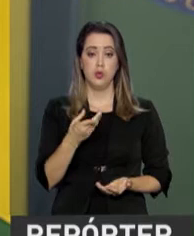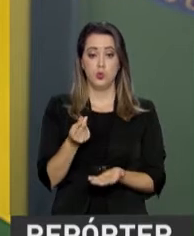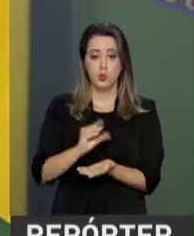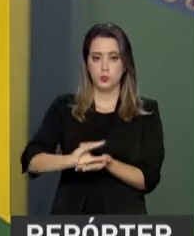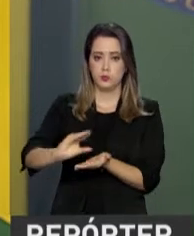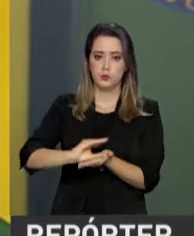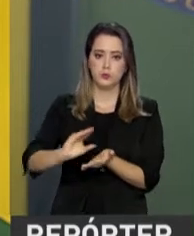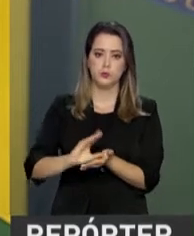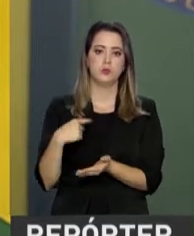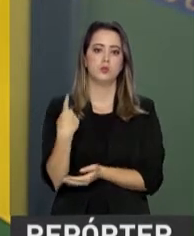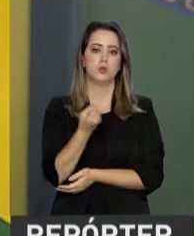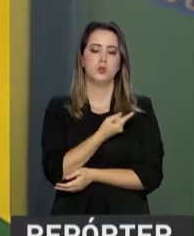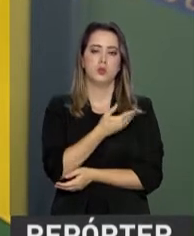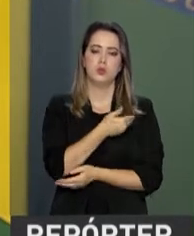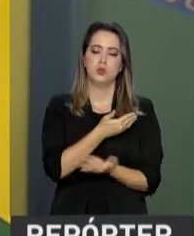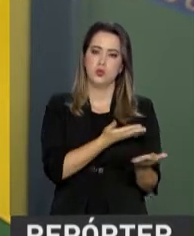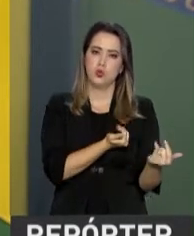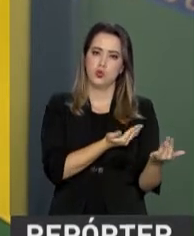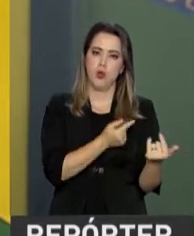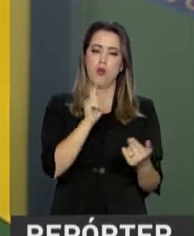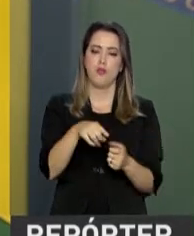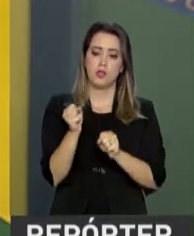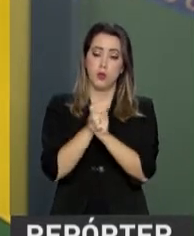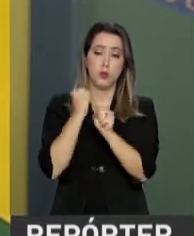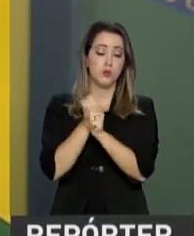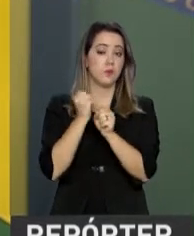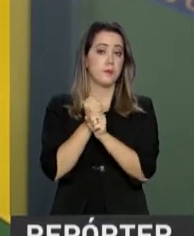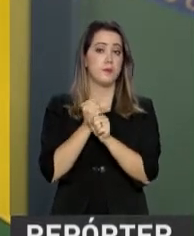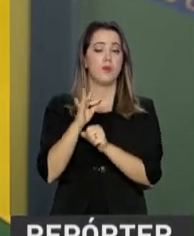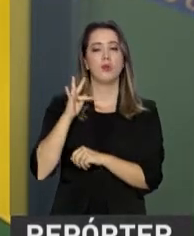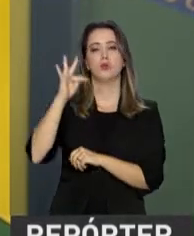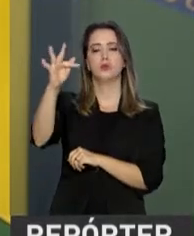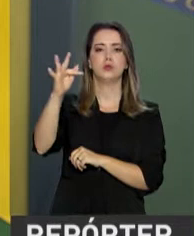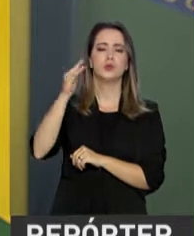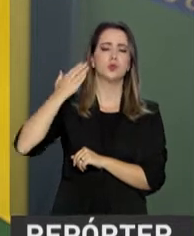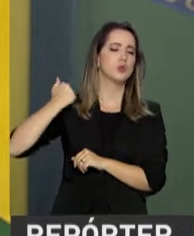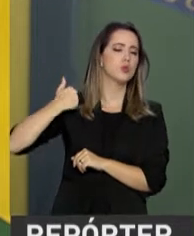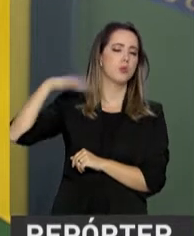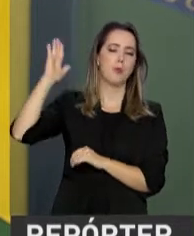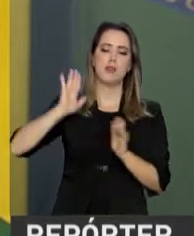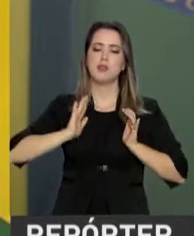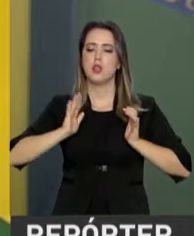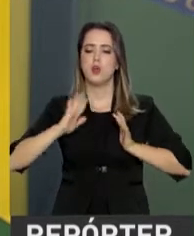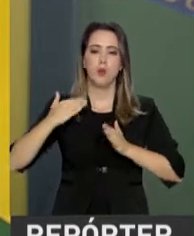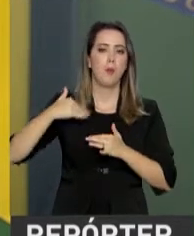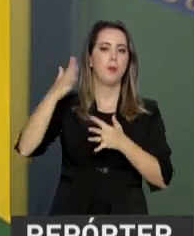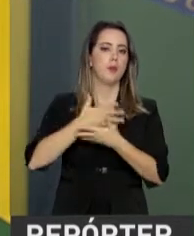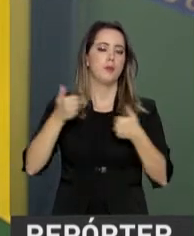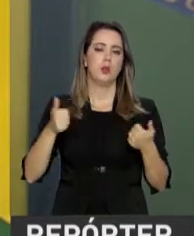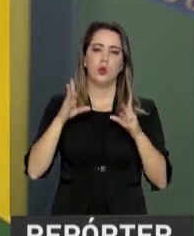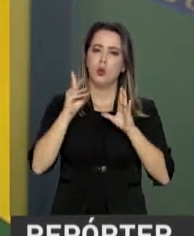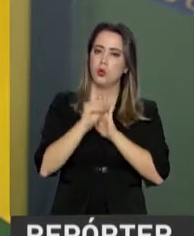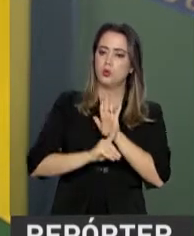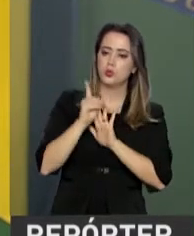em nossos jovens é construir um futuro museu óbvio demais prosperidade de mais dignidade